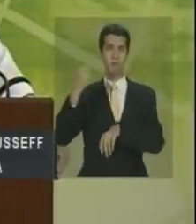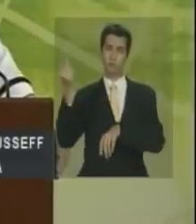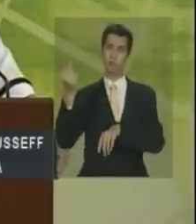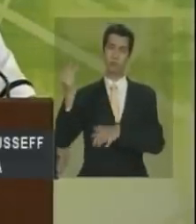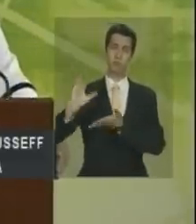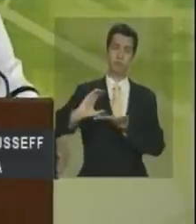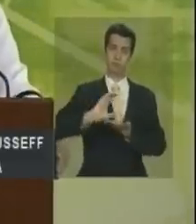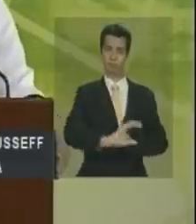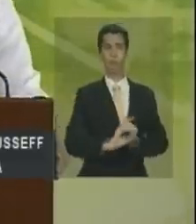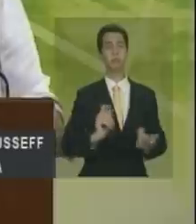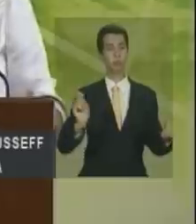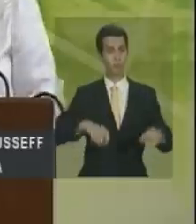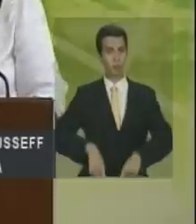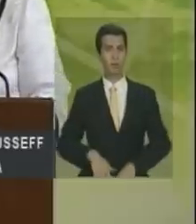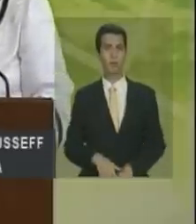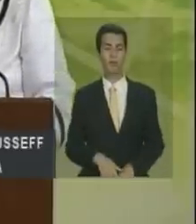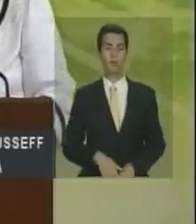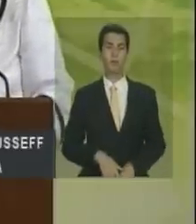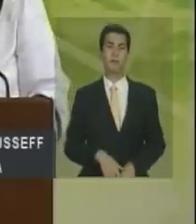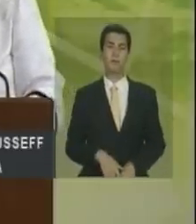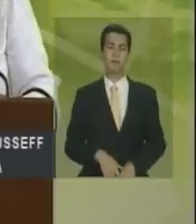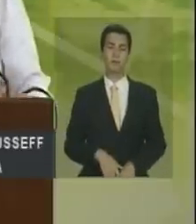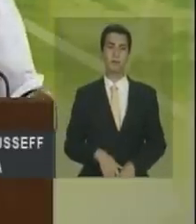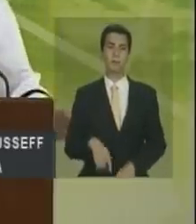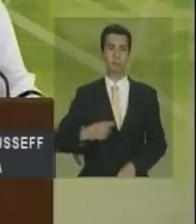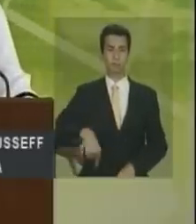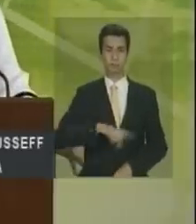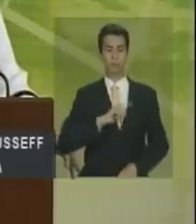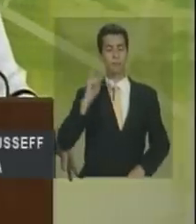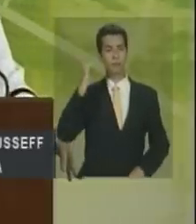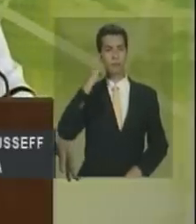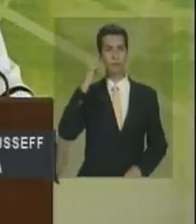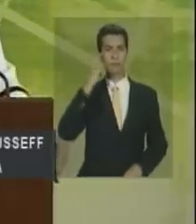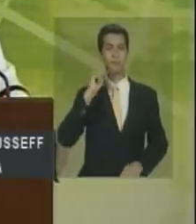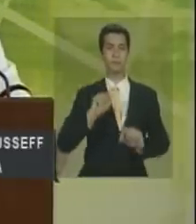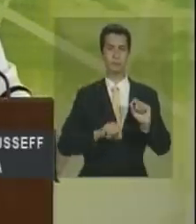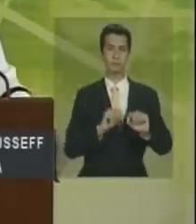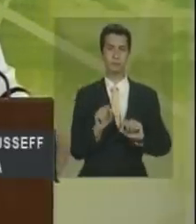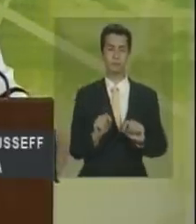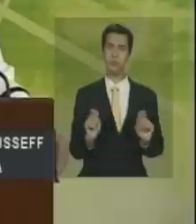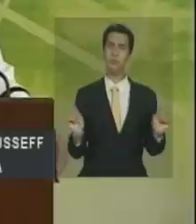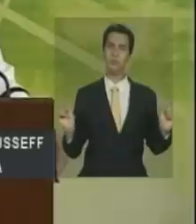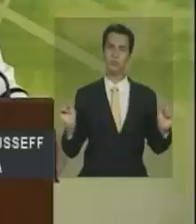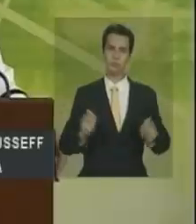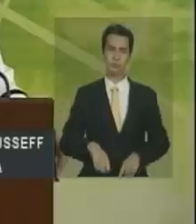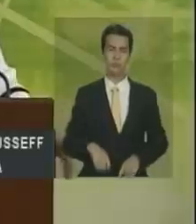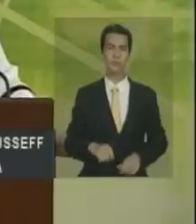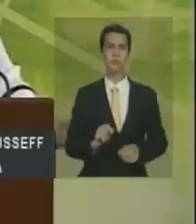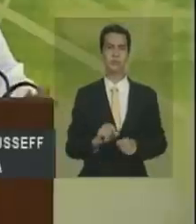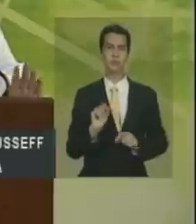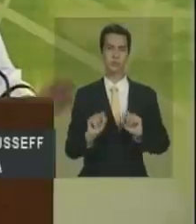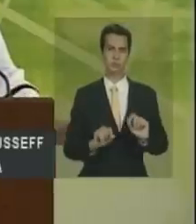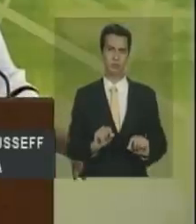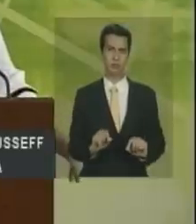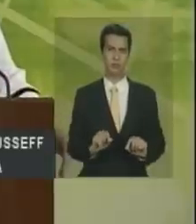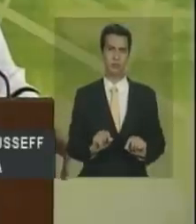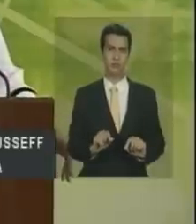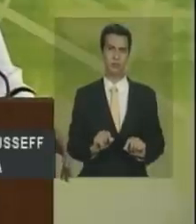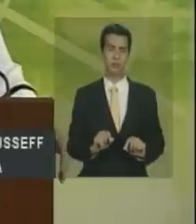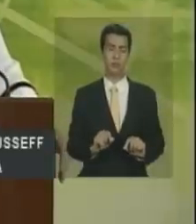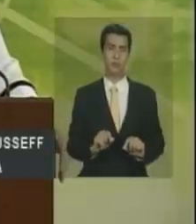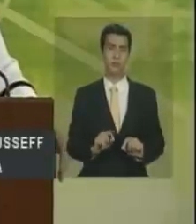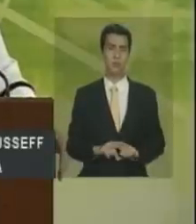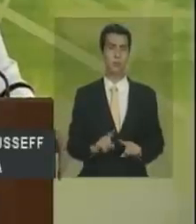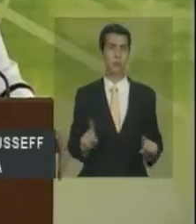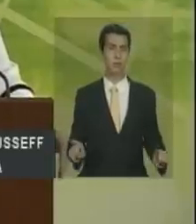Aliás, nós consideramos que isso é possível ser feito sem transigir